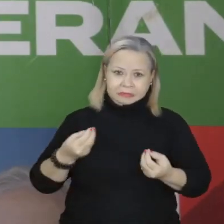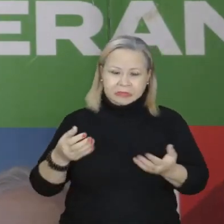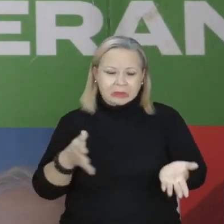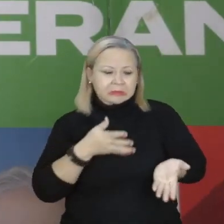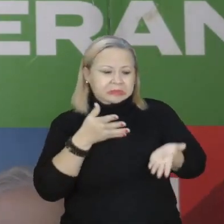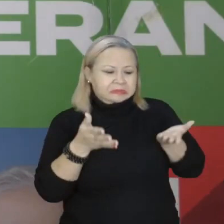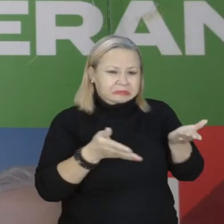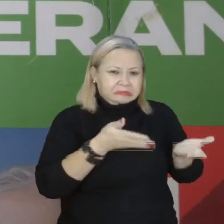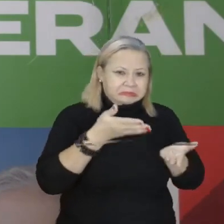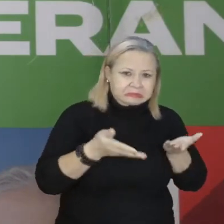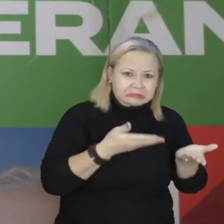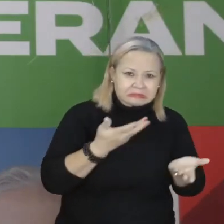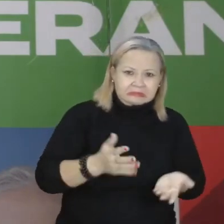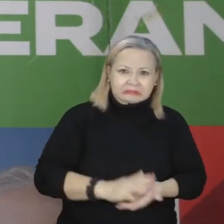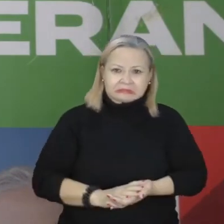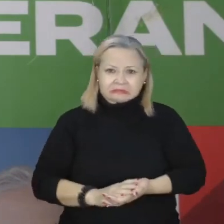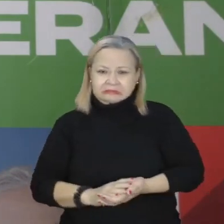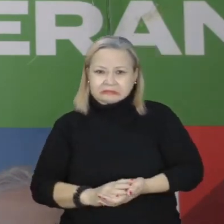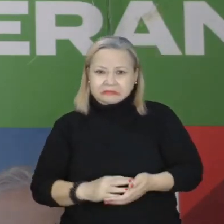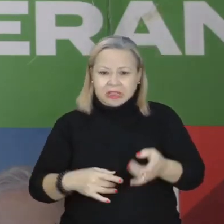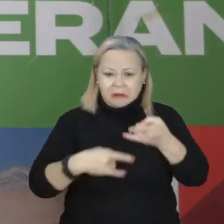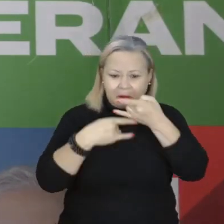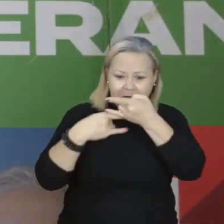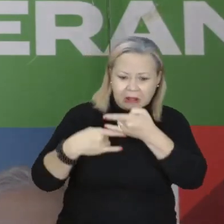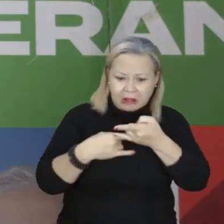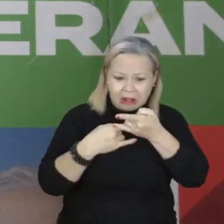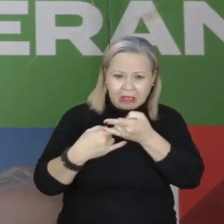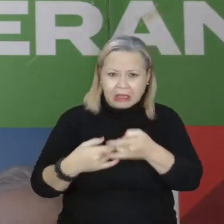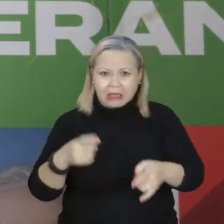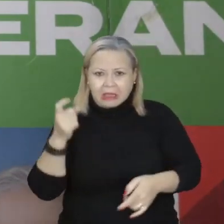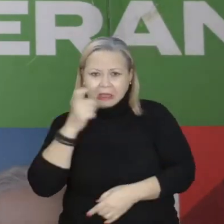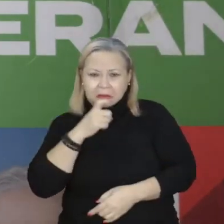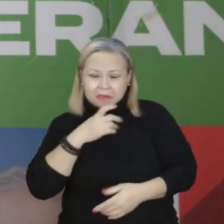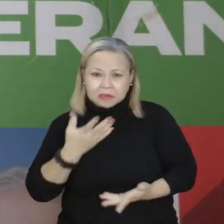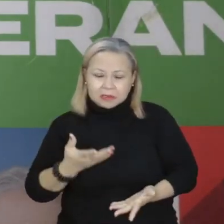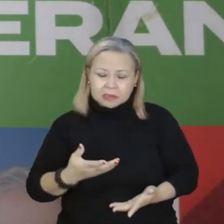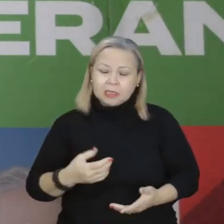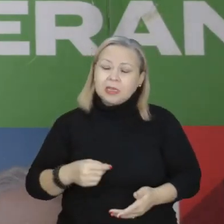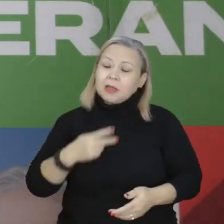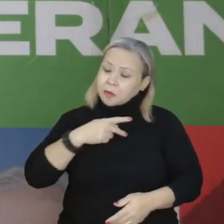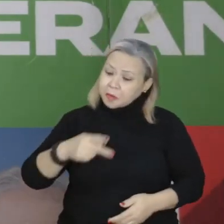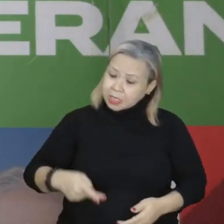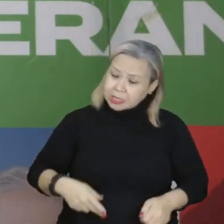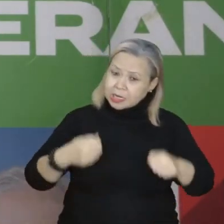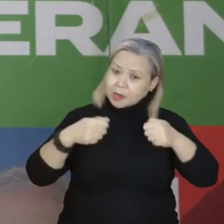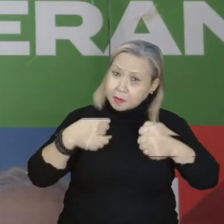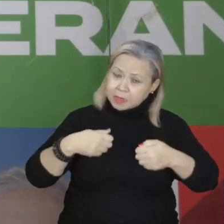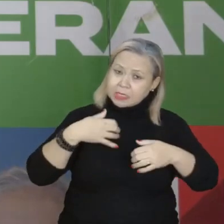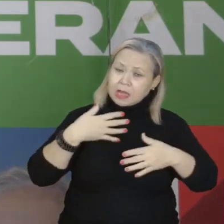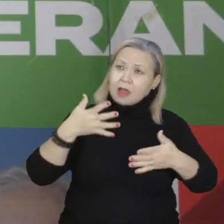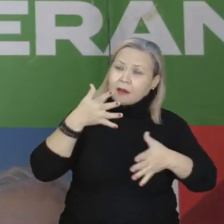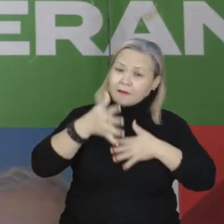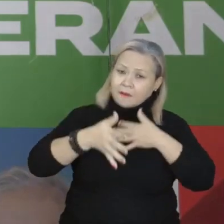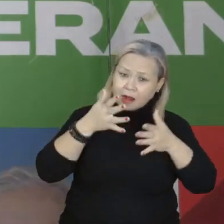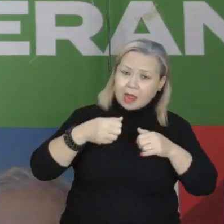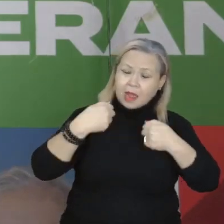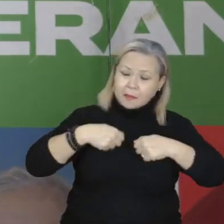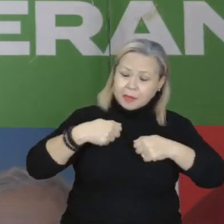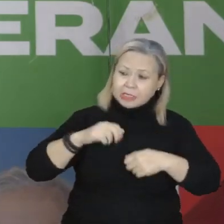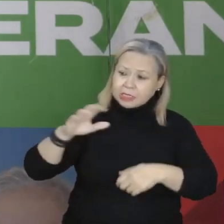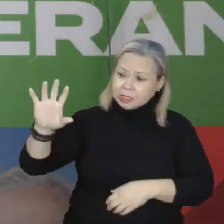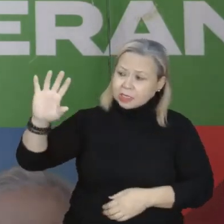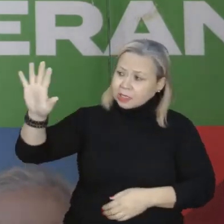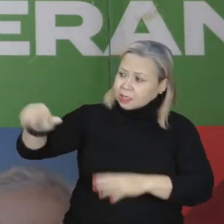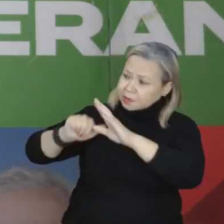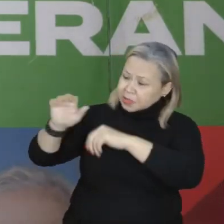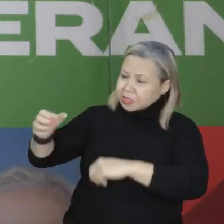insinuações, com lives. Se um presidente tiver que falar, chama a imprensa e faça o comunicado. Ele não pode levantar 1 hora da manhã,